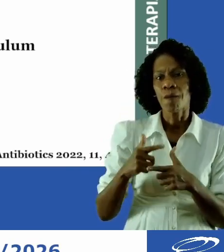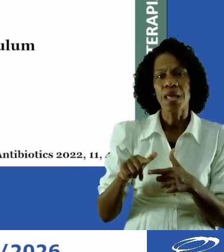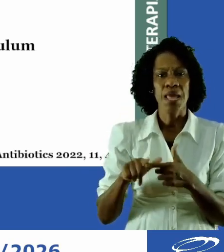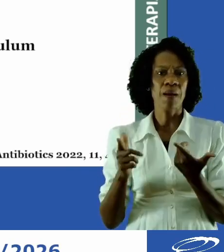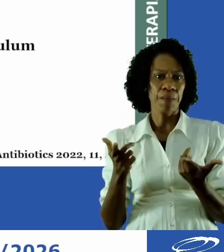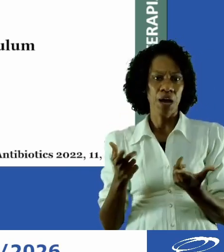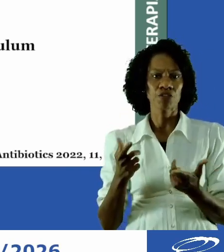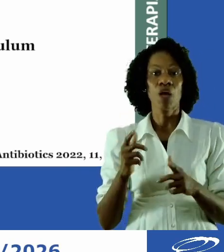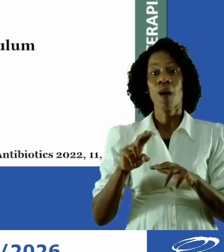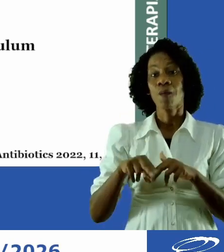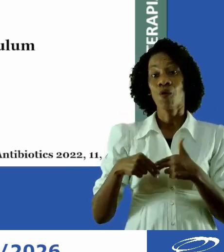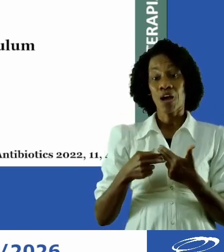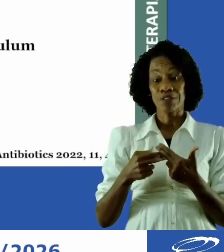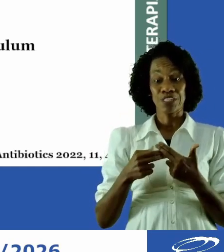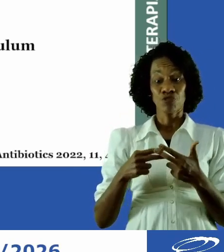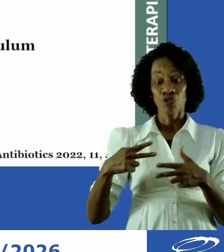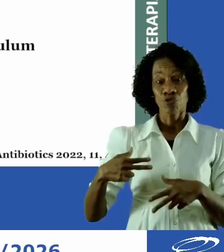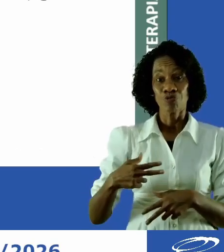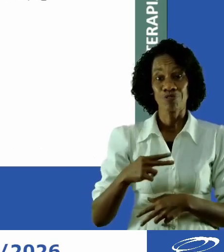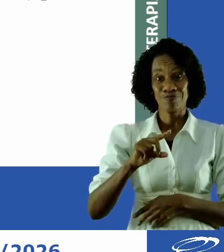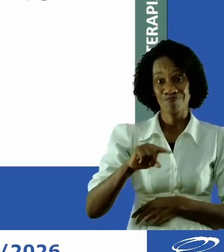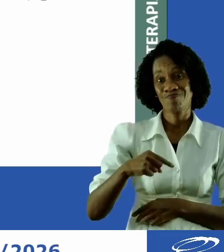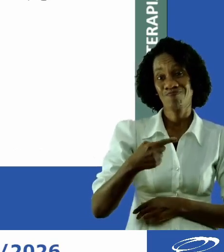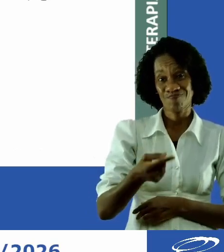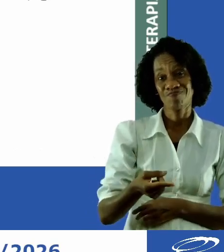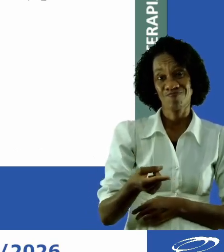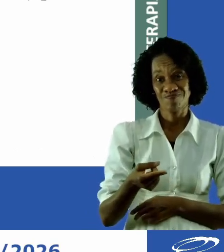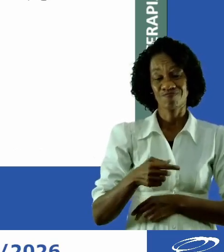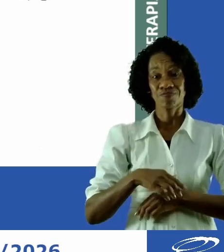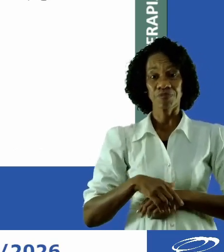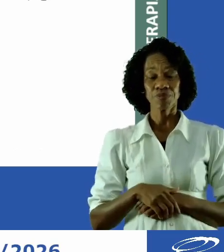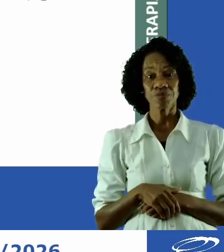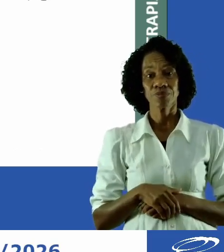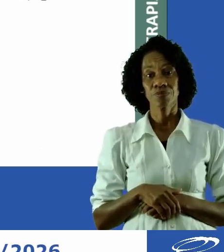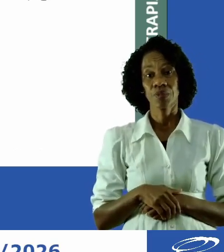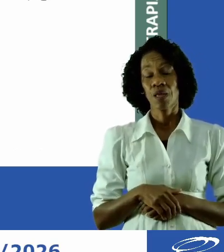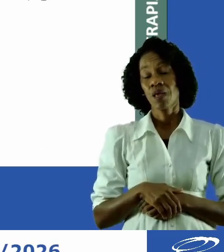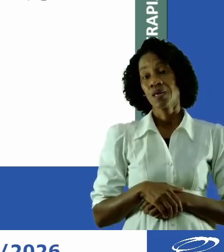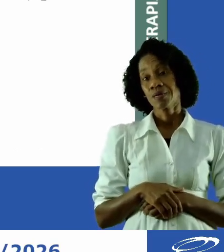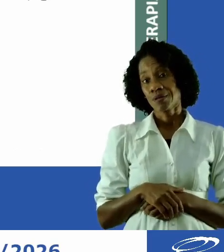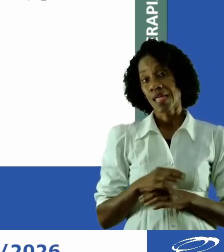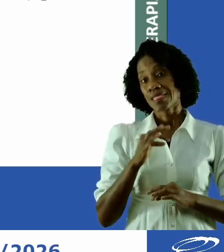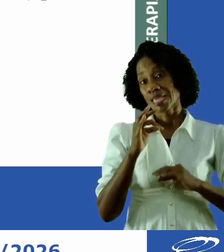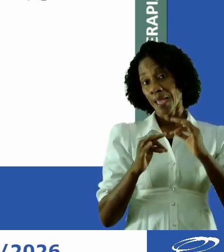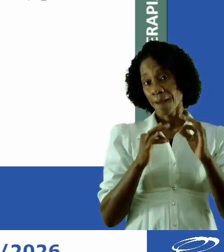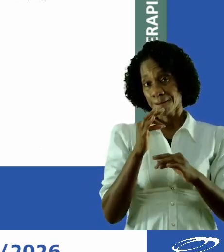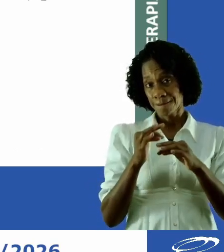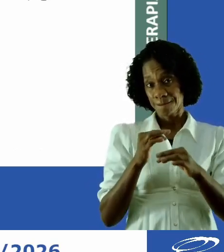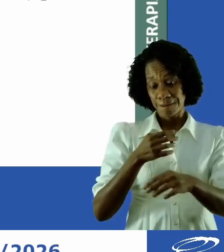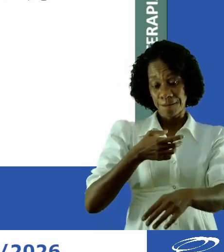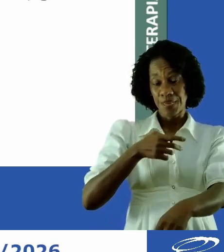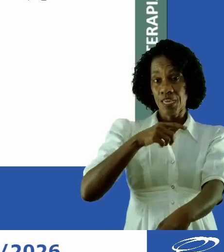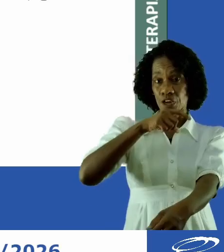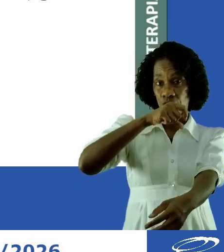muitas drogas anestésicas e assim por diante, e também considera infusão estendida. Bom, terapia antibiótica para próteses,